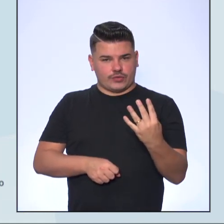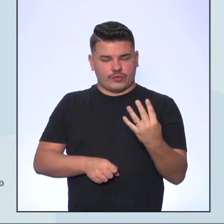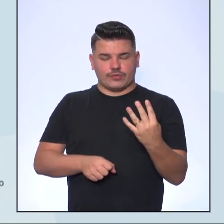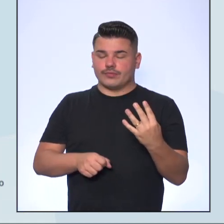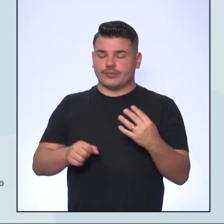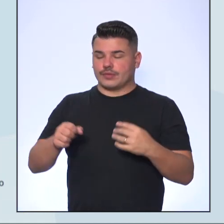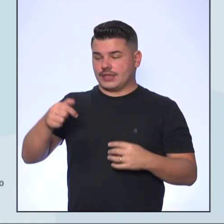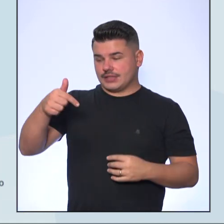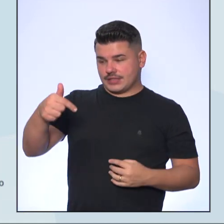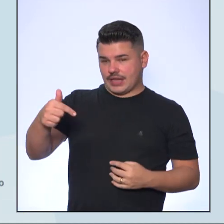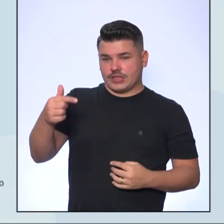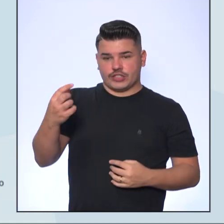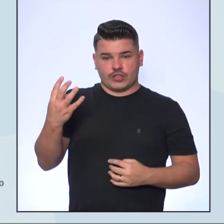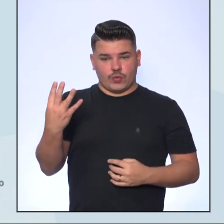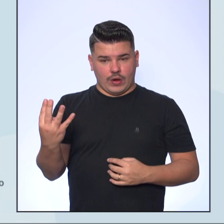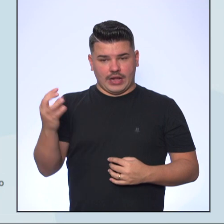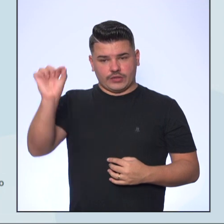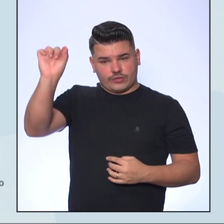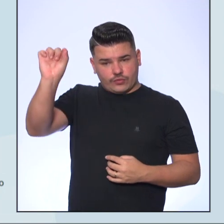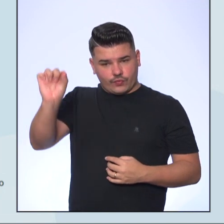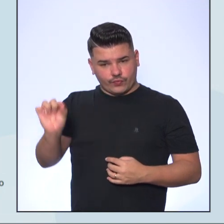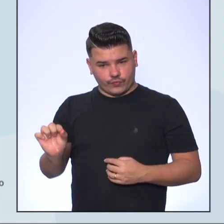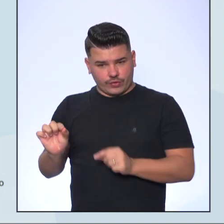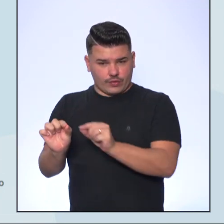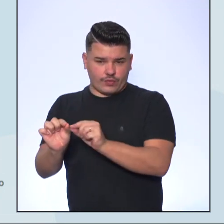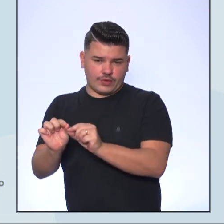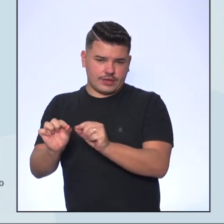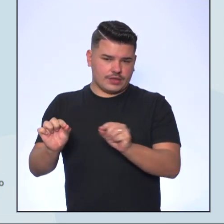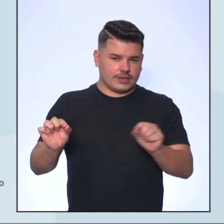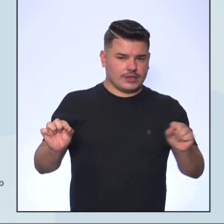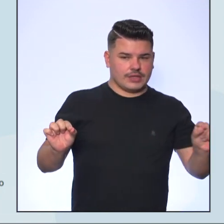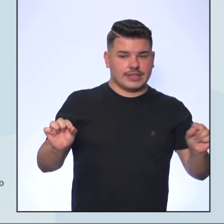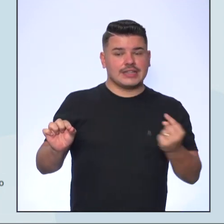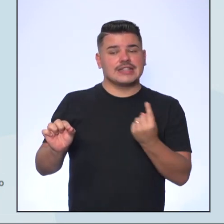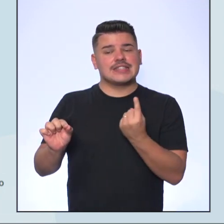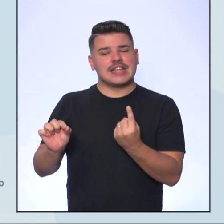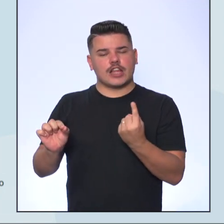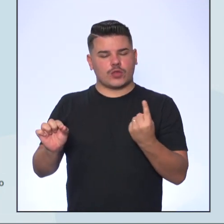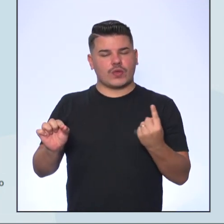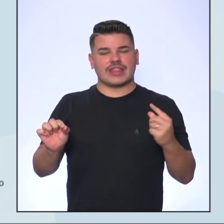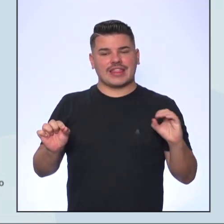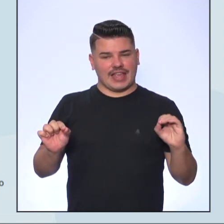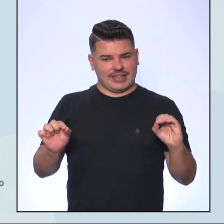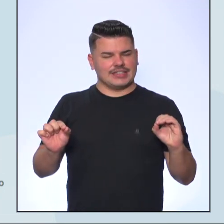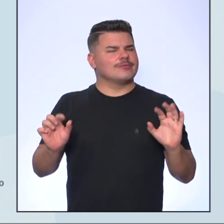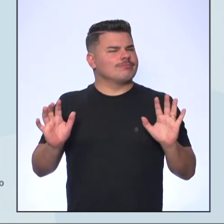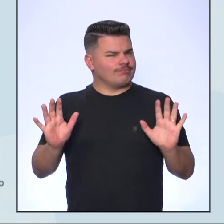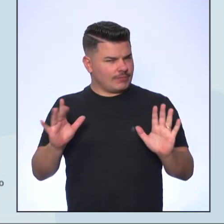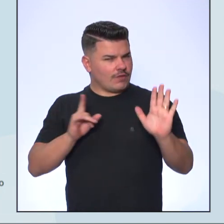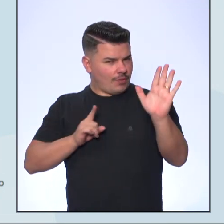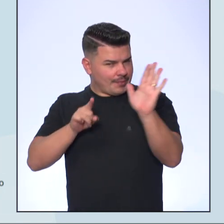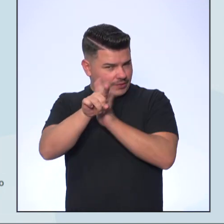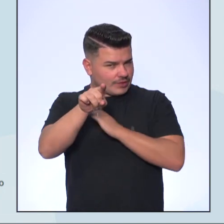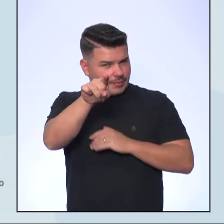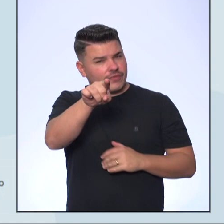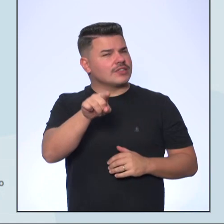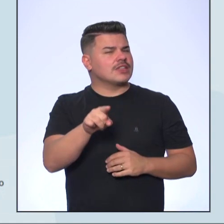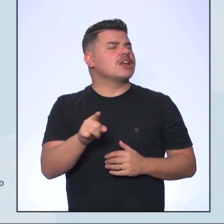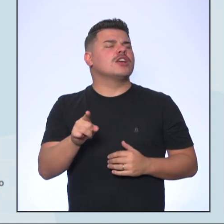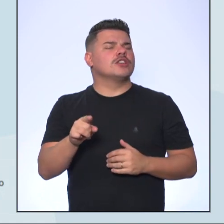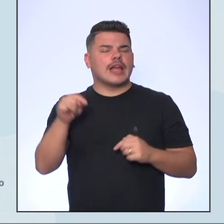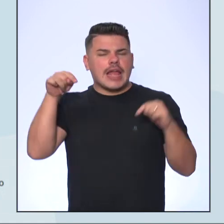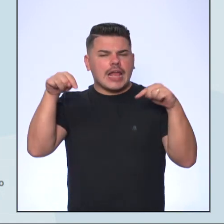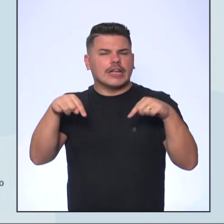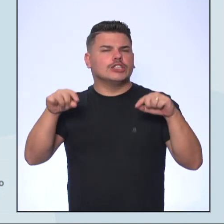110. Então, tem 110 por 74. A pergunta é, para esse show, qual seria